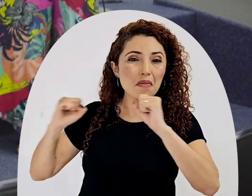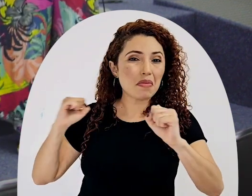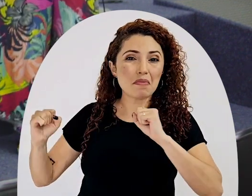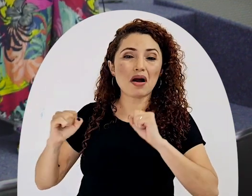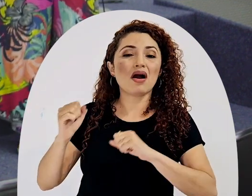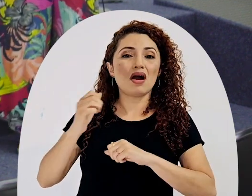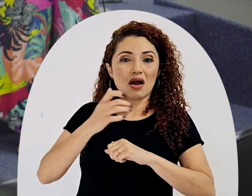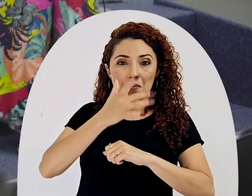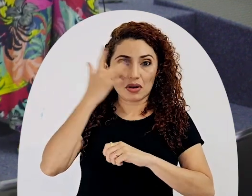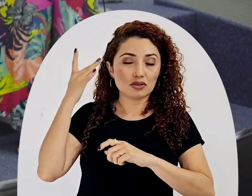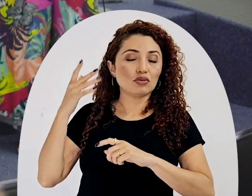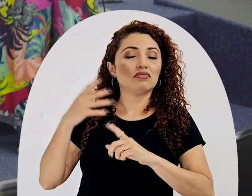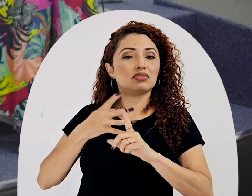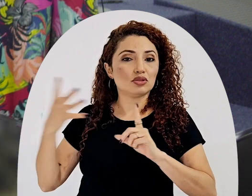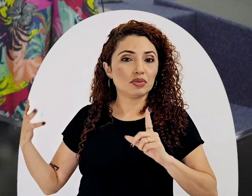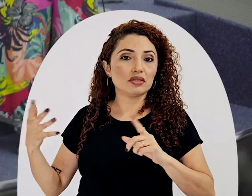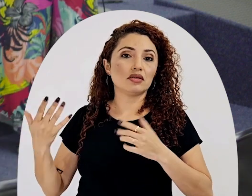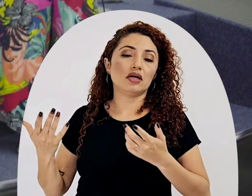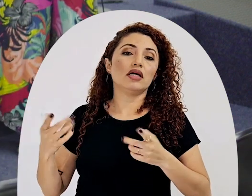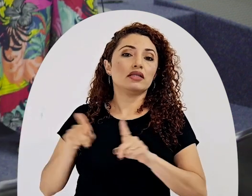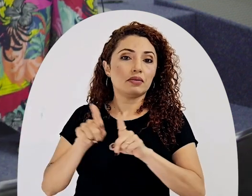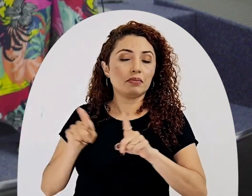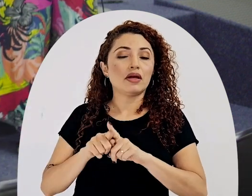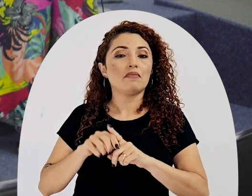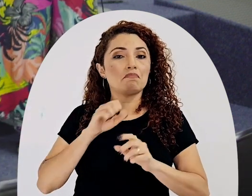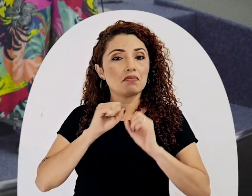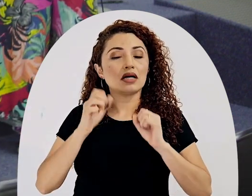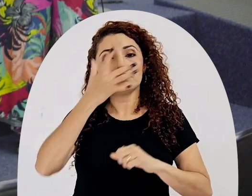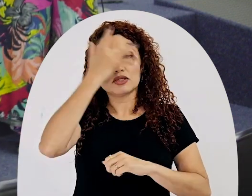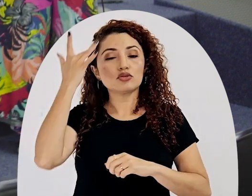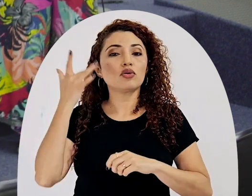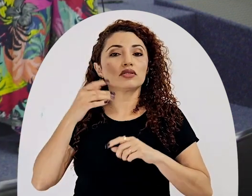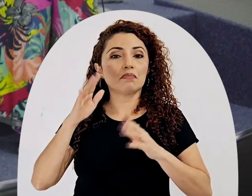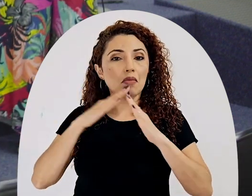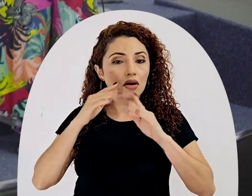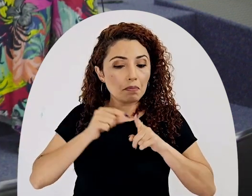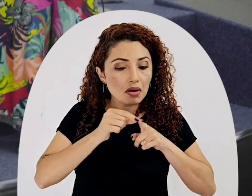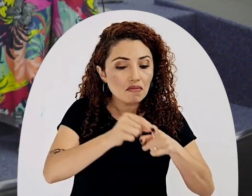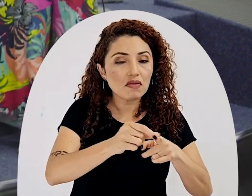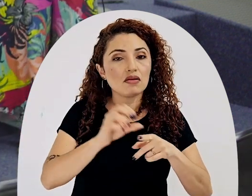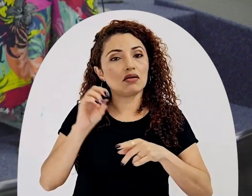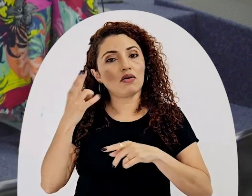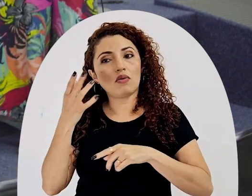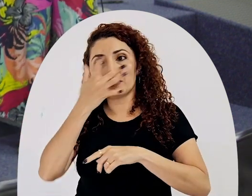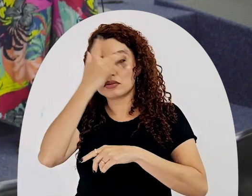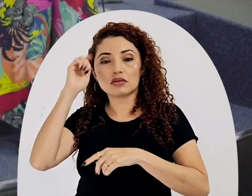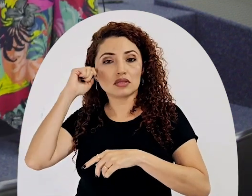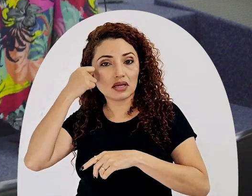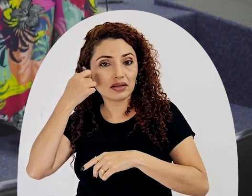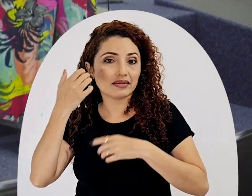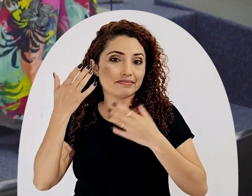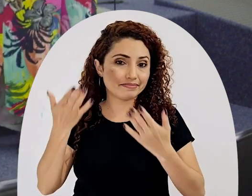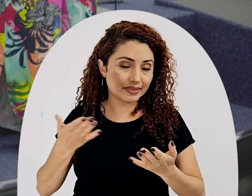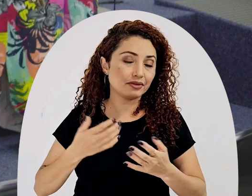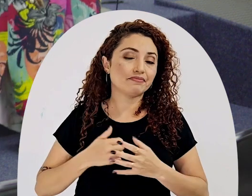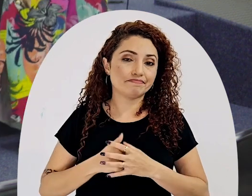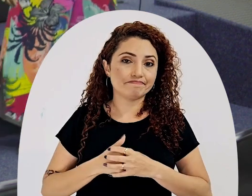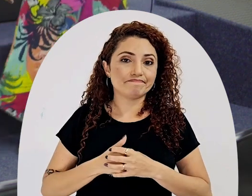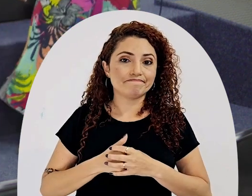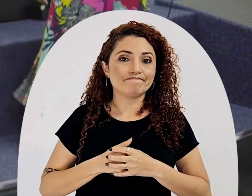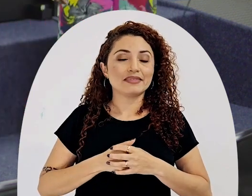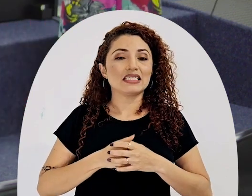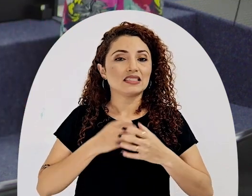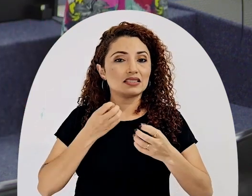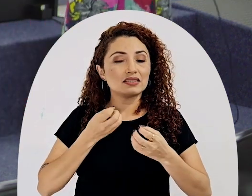e negras. E então, por regionalidade, esses marcadores vão trazer realidade também do